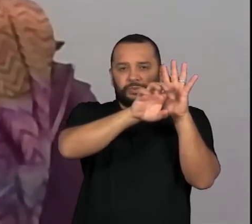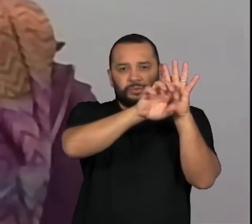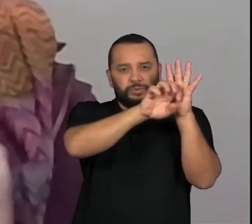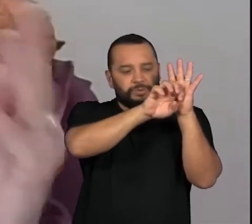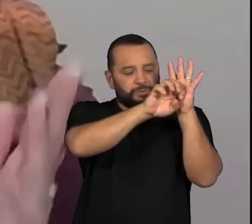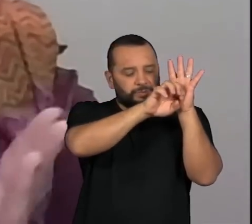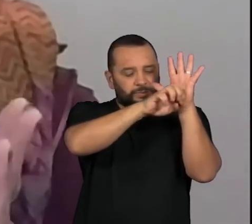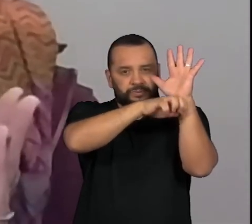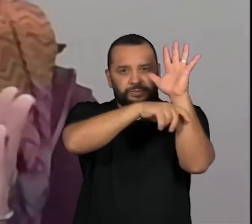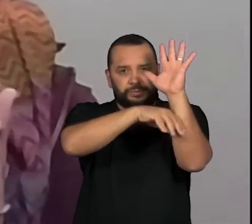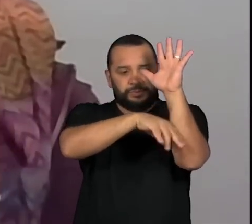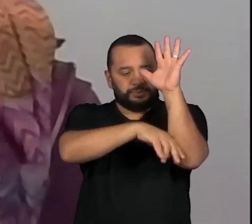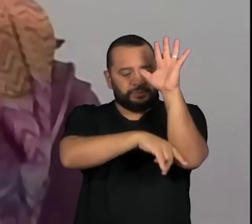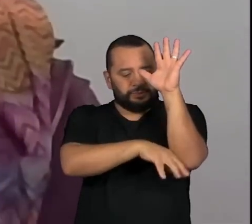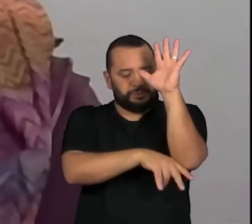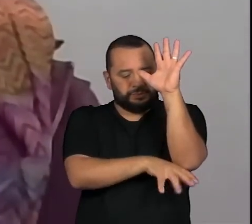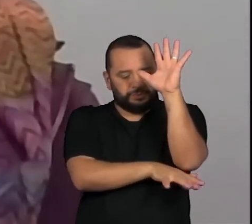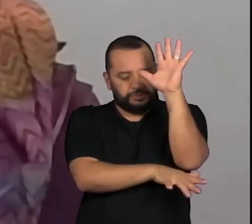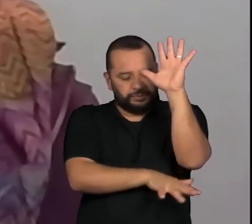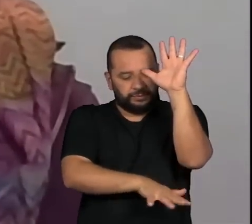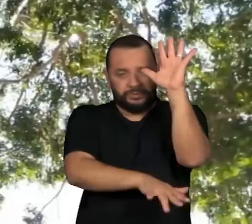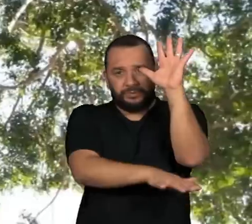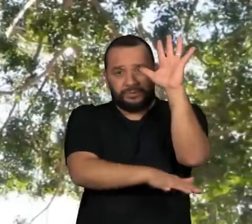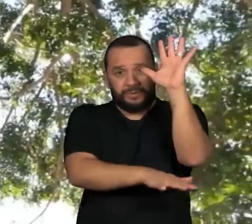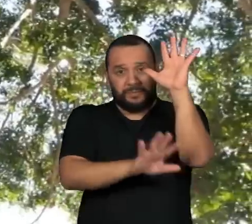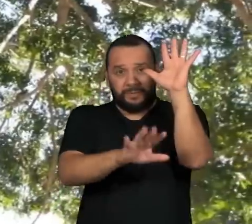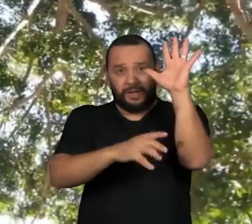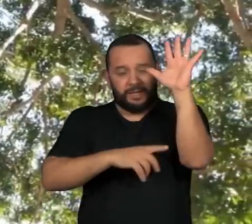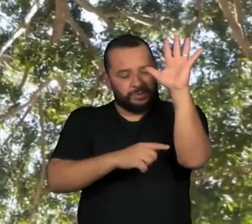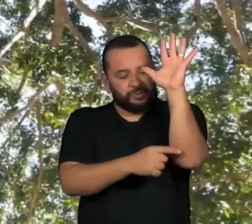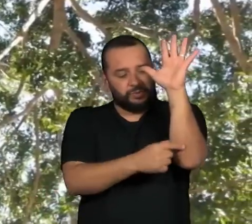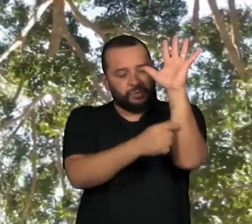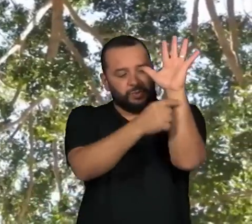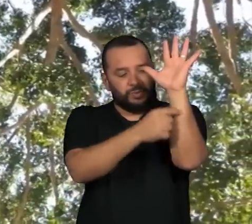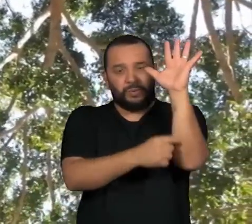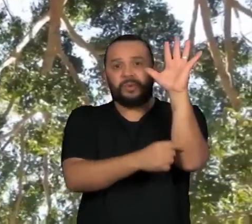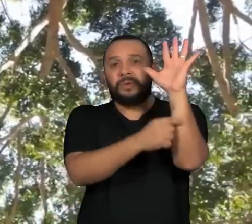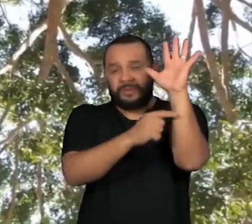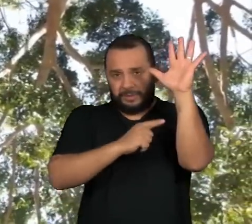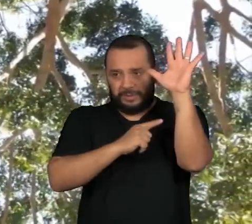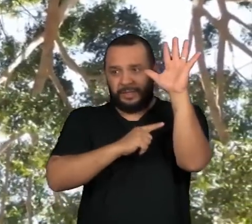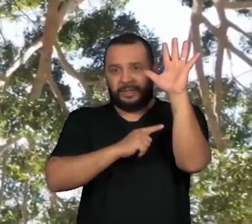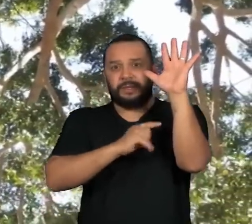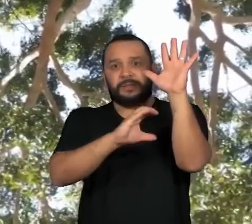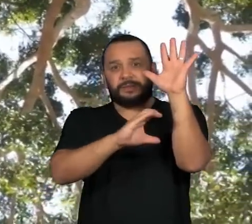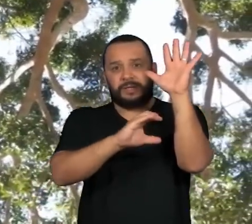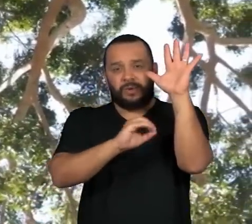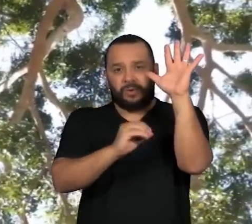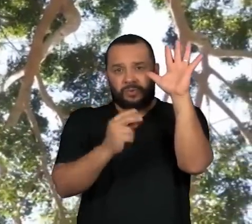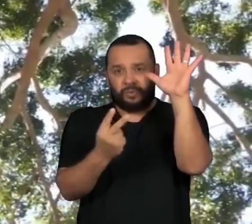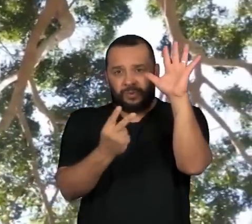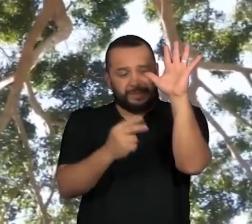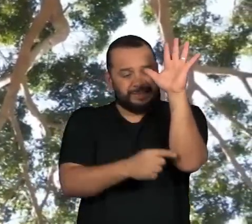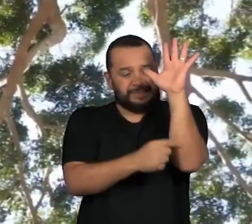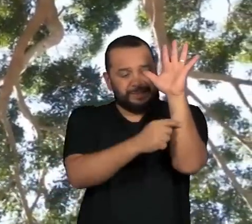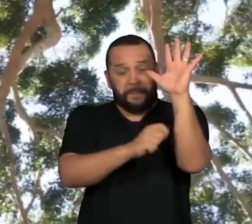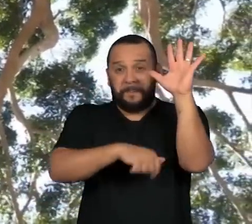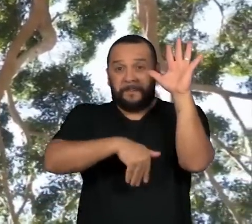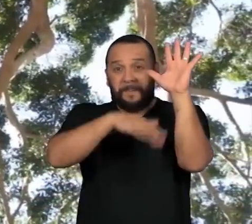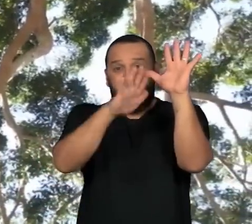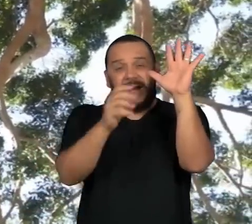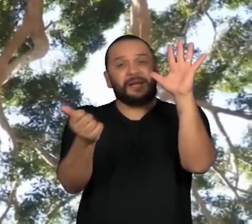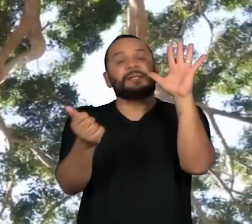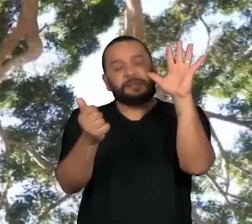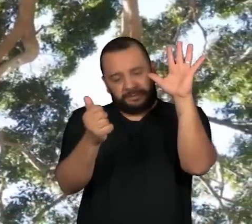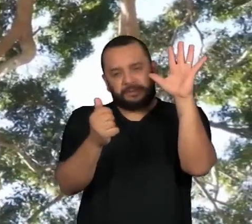termos proporcionais, o tronco ele estoca mais carbono do que folhas e raízes. Isso significa que ela vai ter uma